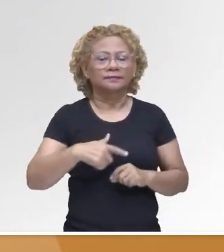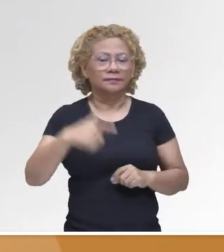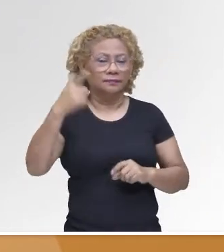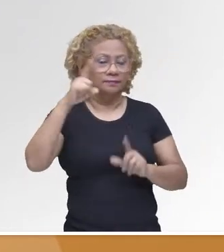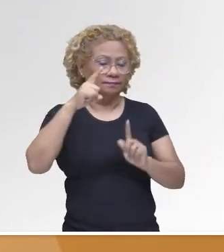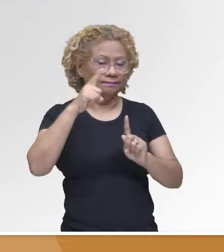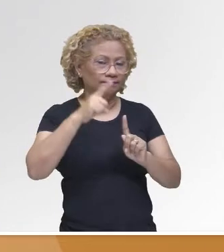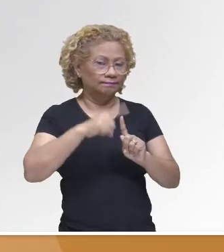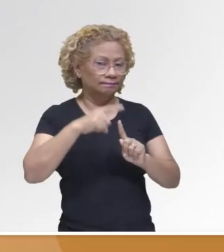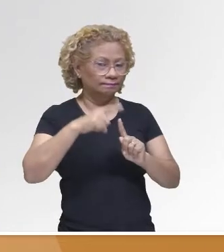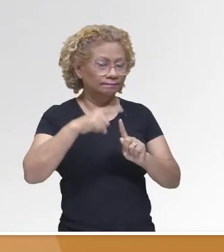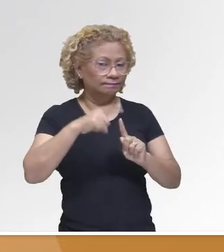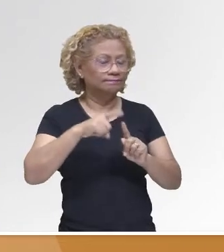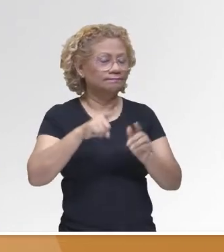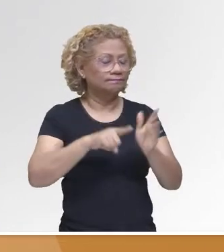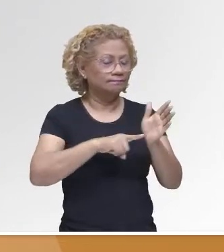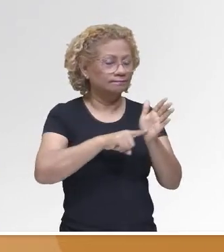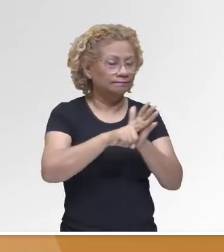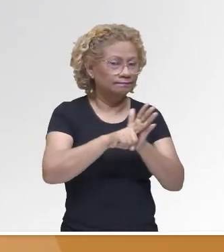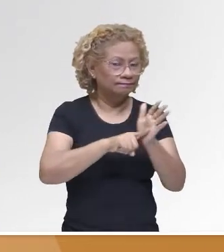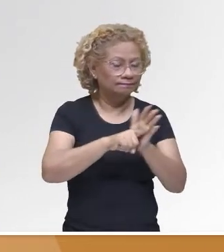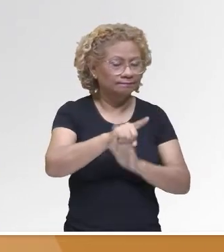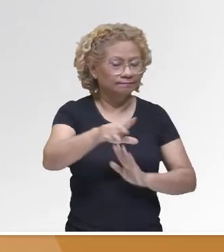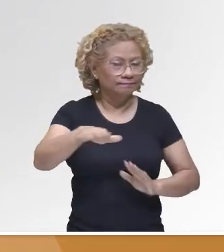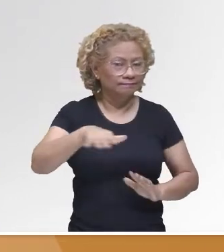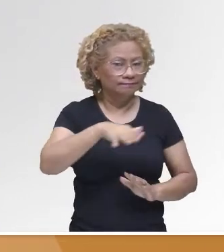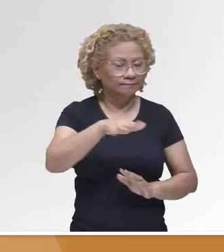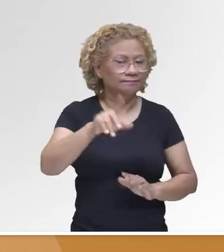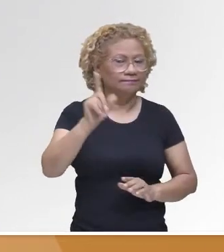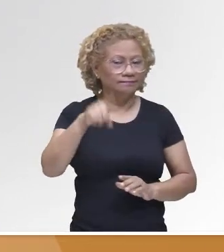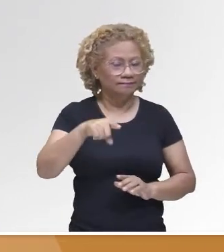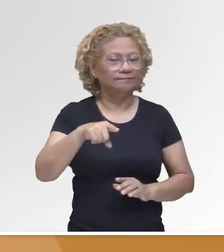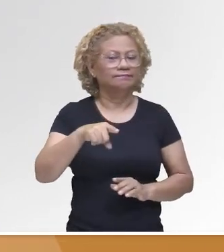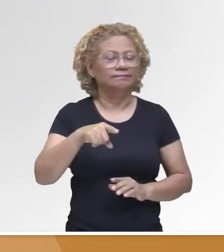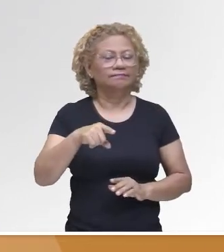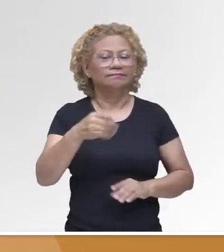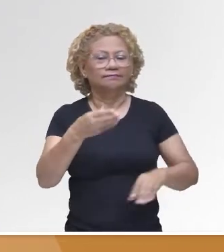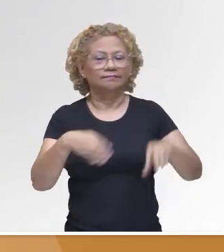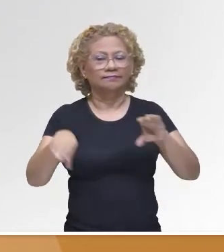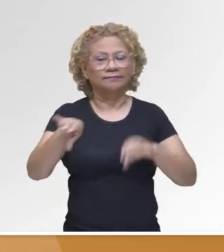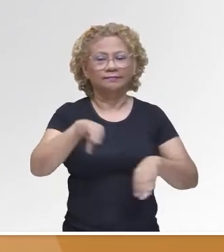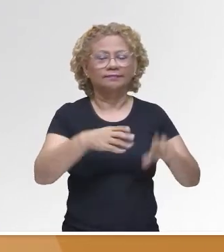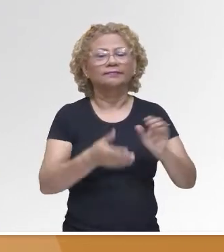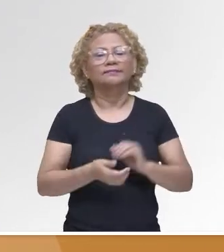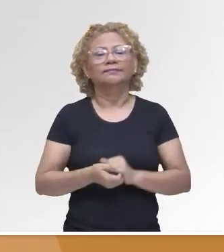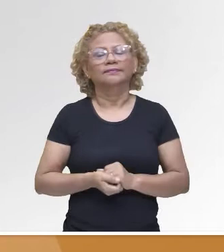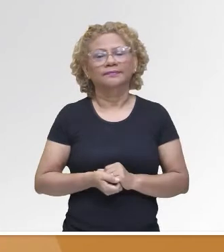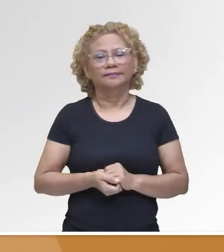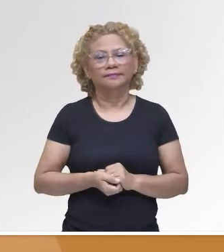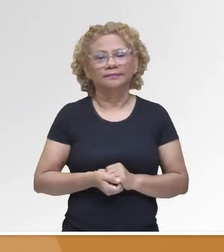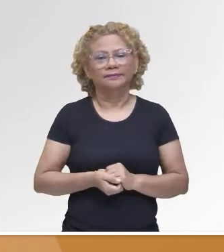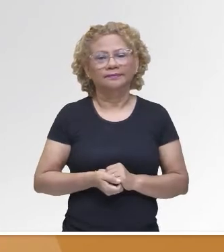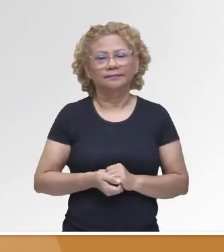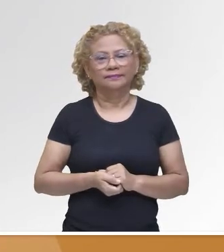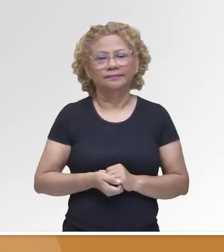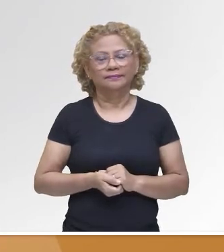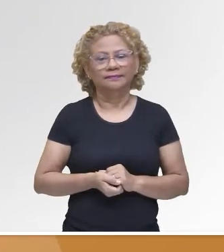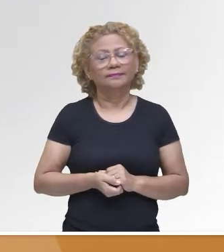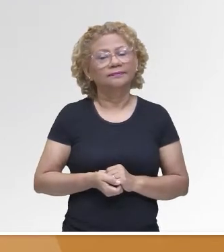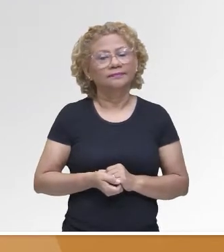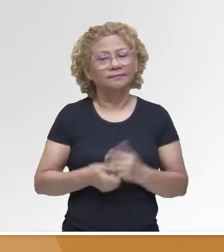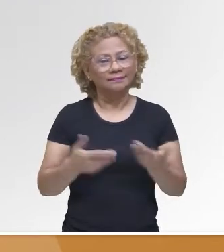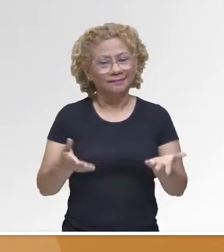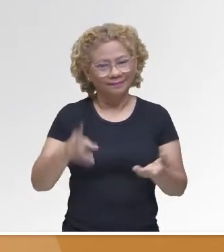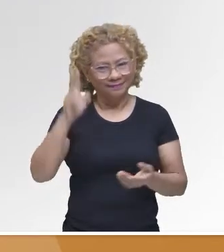você já passa para outro campo, que é o campo mais da ciência. Então esse foi mais ou menos aí o que nós falamos, que